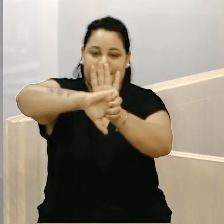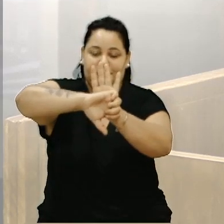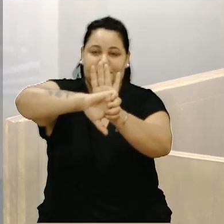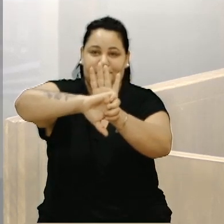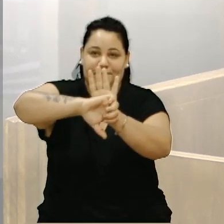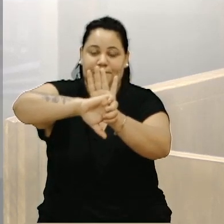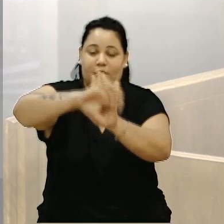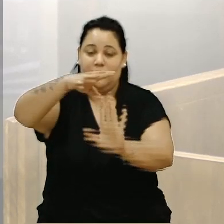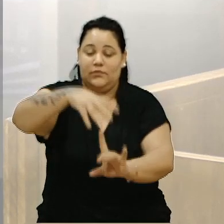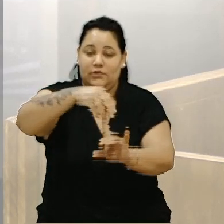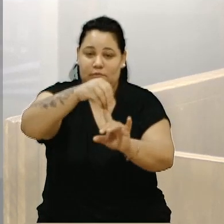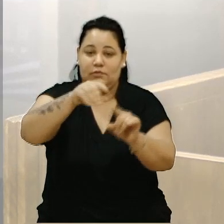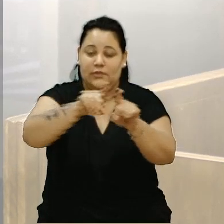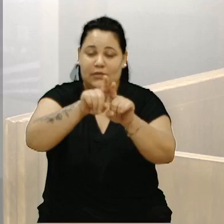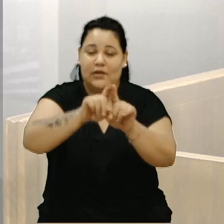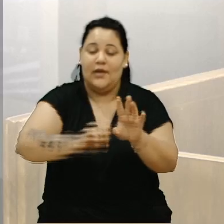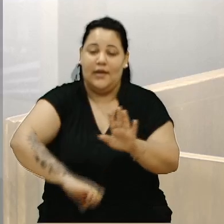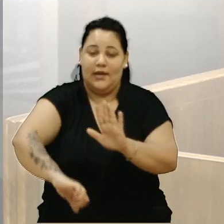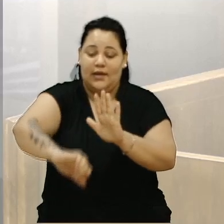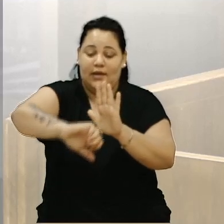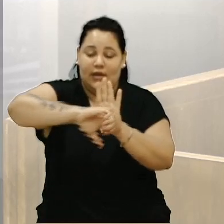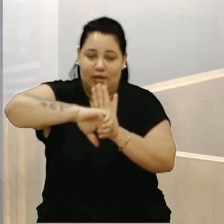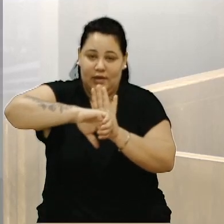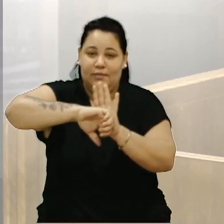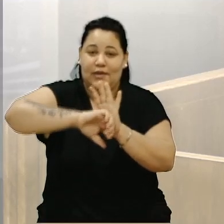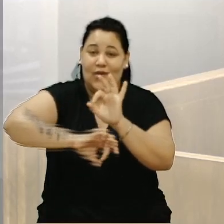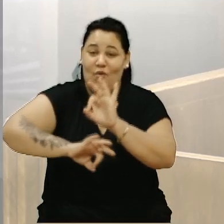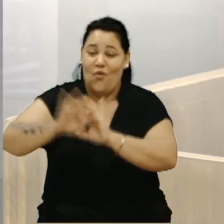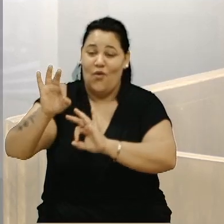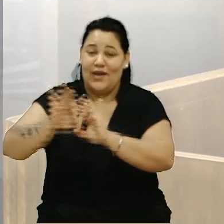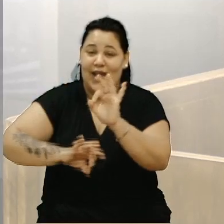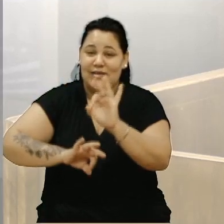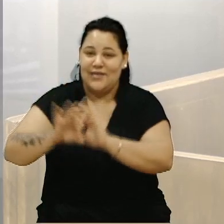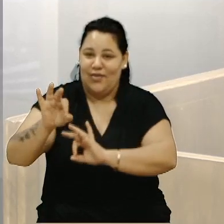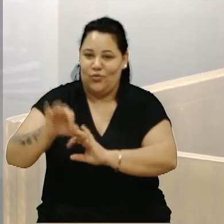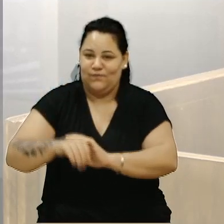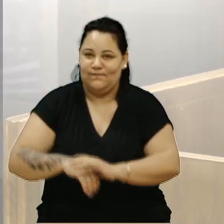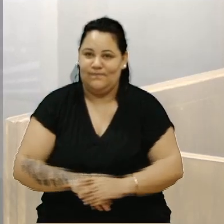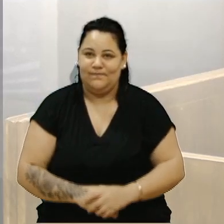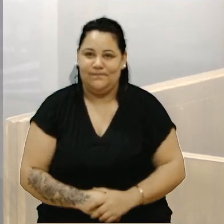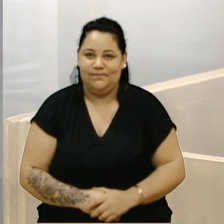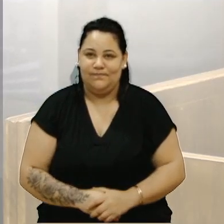e principalmente criminalidade organizada.